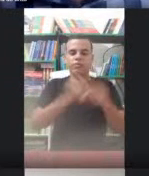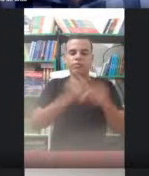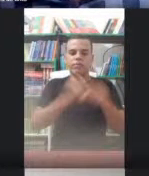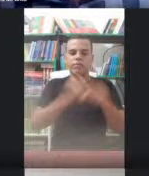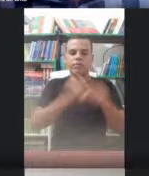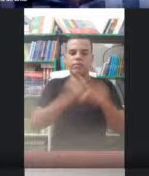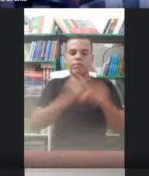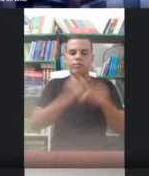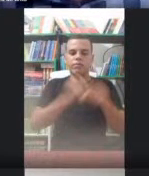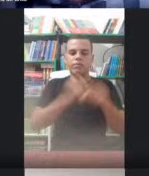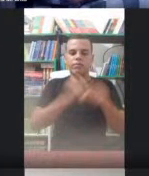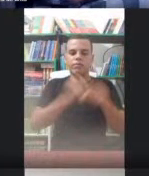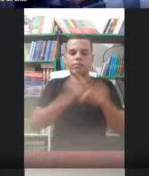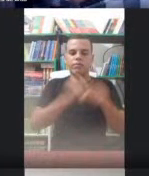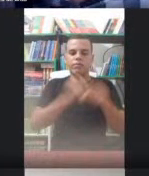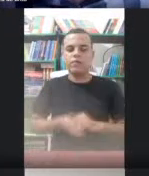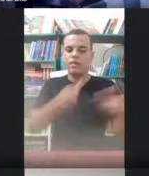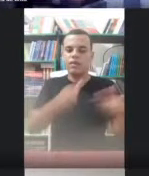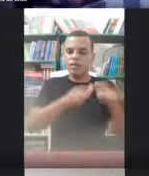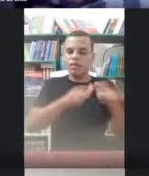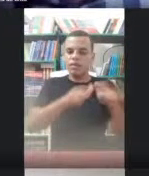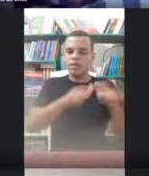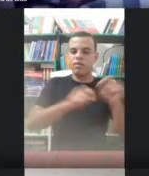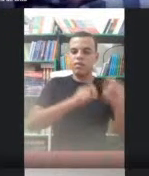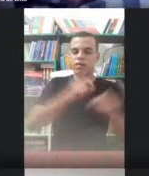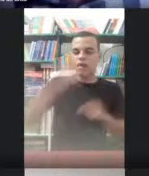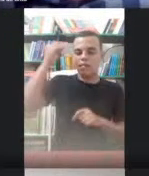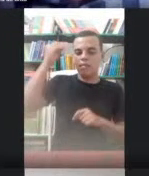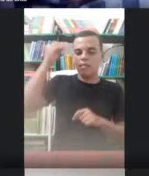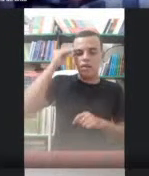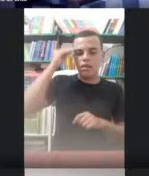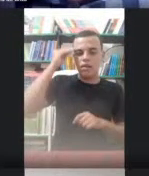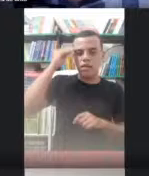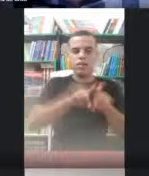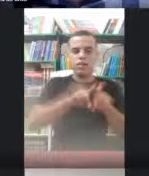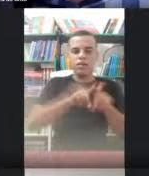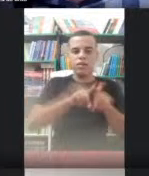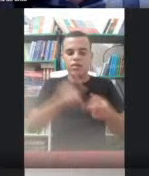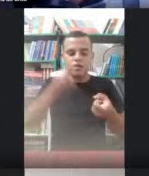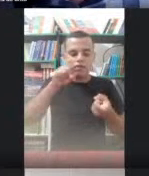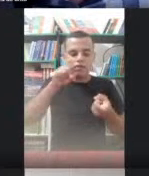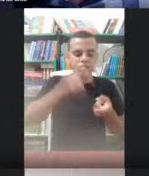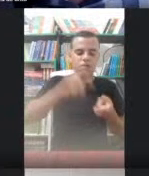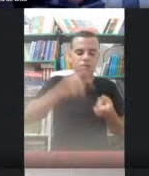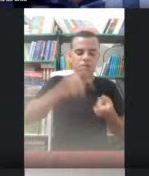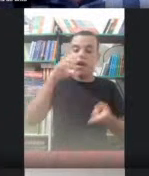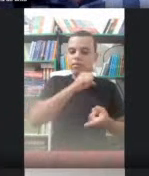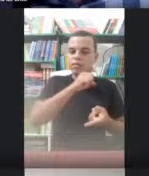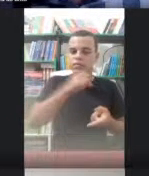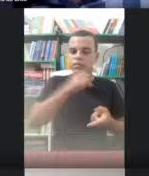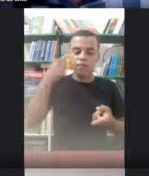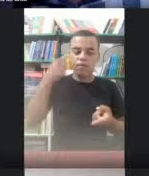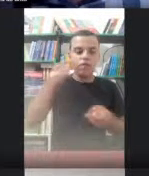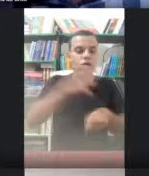esse homem, trabalhar a questão da saúde bucal, né, a questão da testagem rápida era realizada,